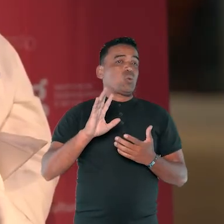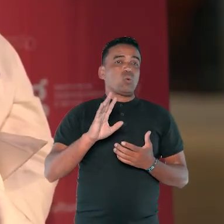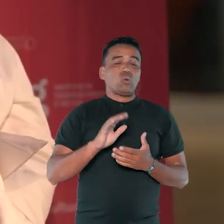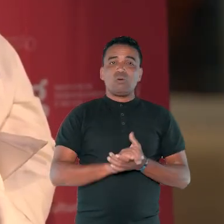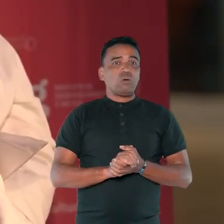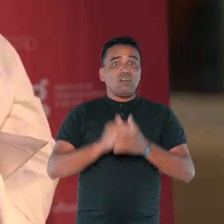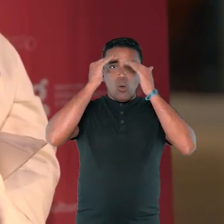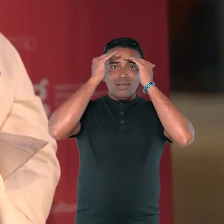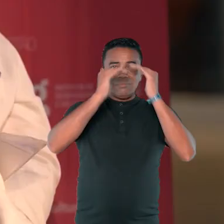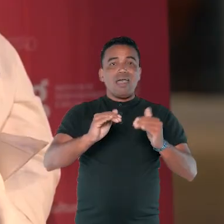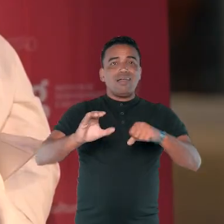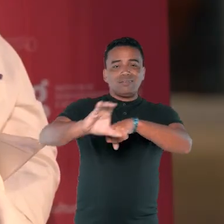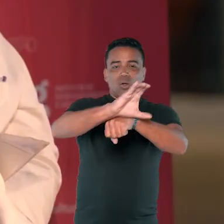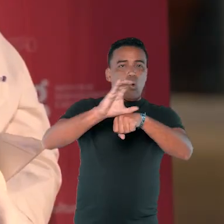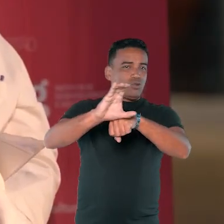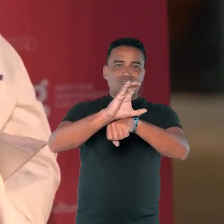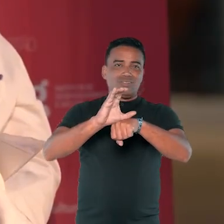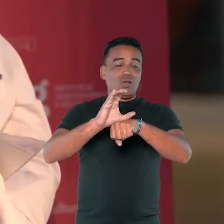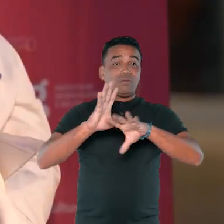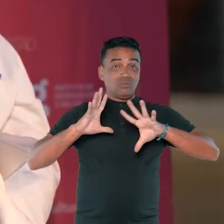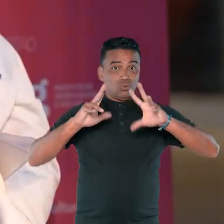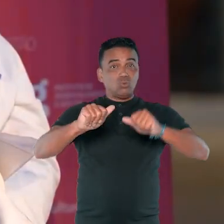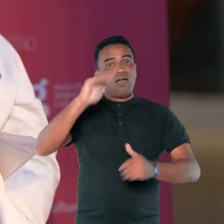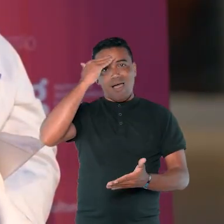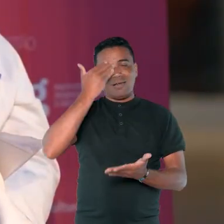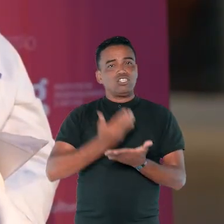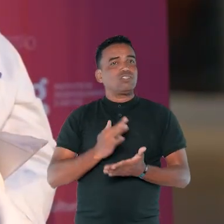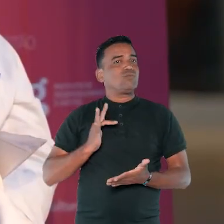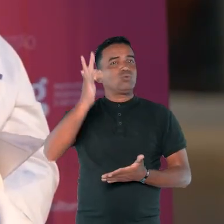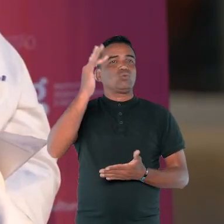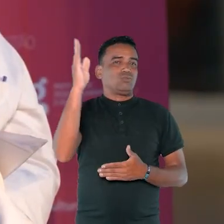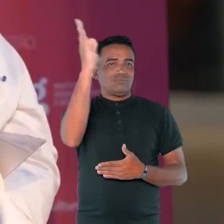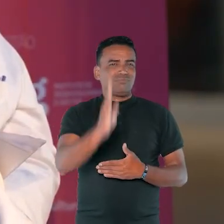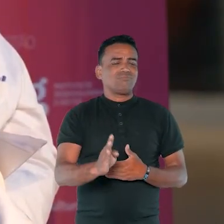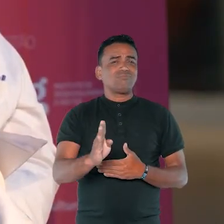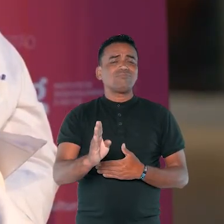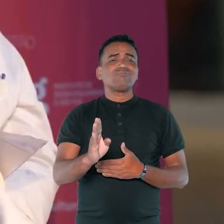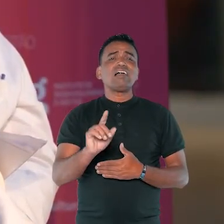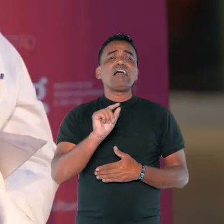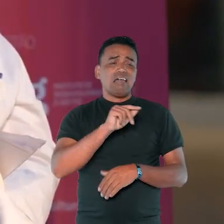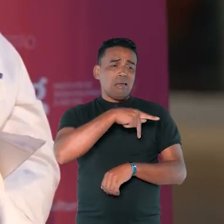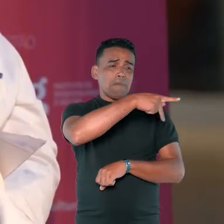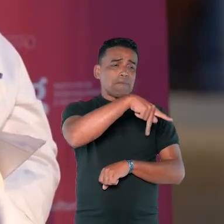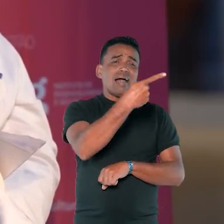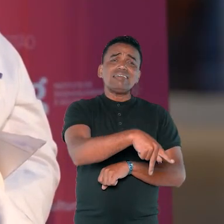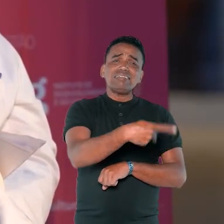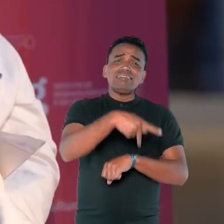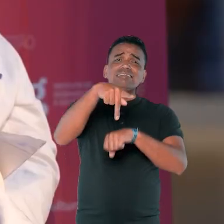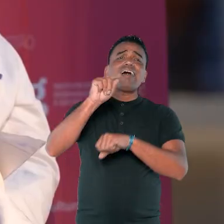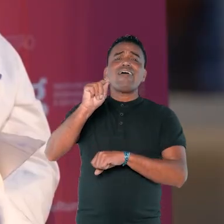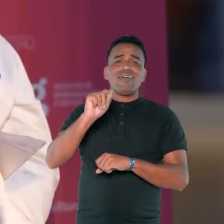respeita a Constituição, mas todos acreditam no futuro da nação. Que país é esse? No Amazonas,